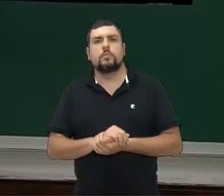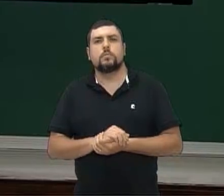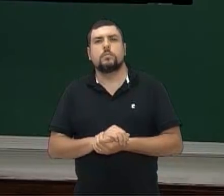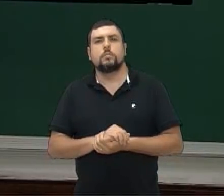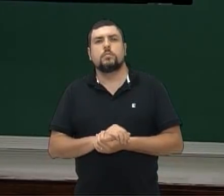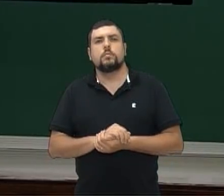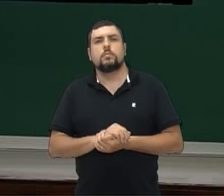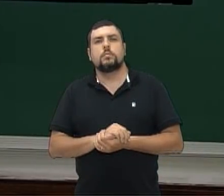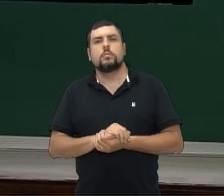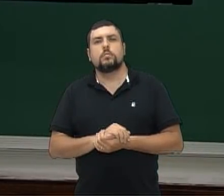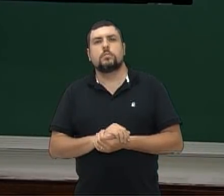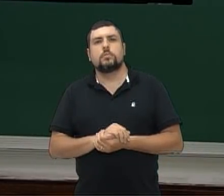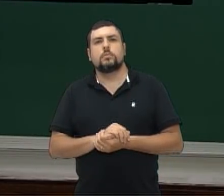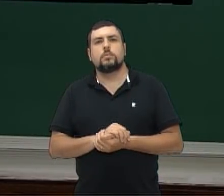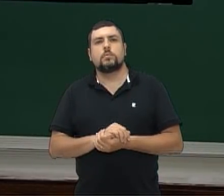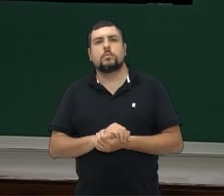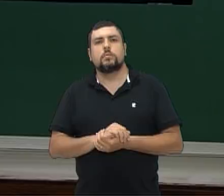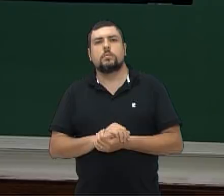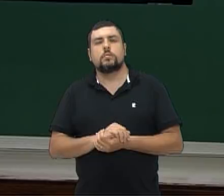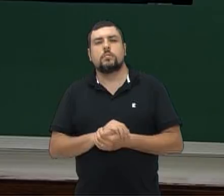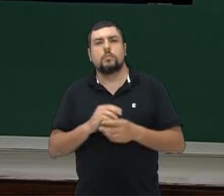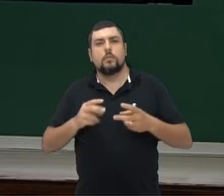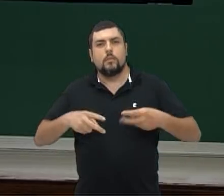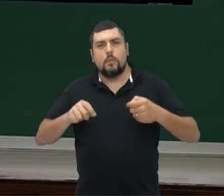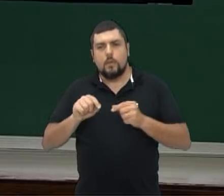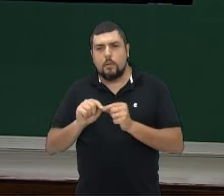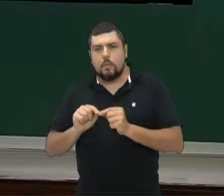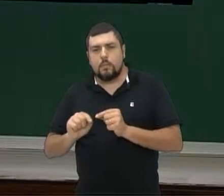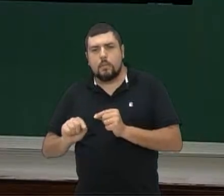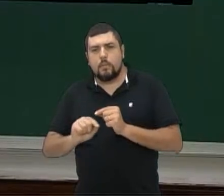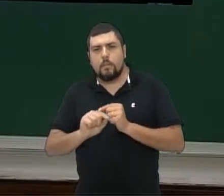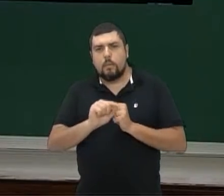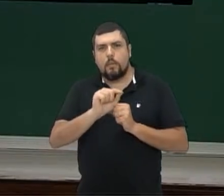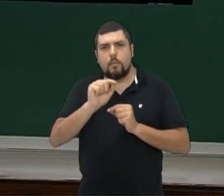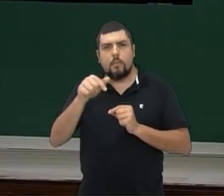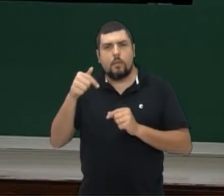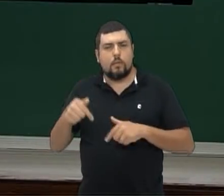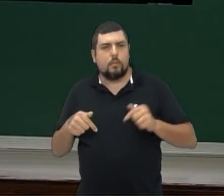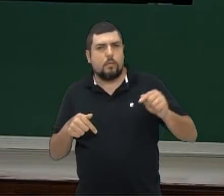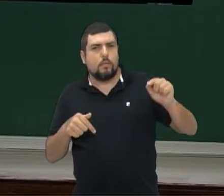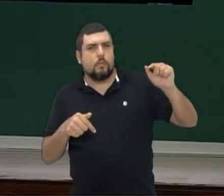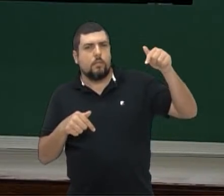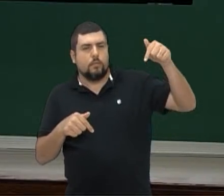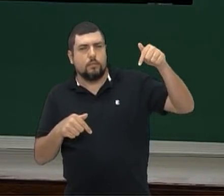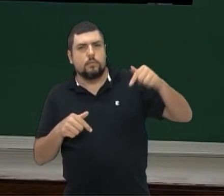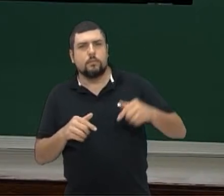3, 4, 5, 6, 7. Ela mantém a mesma proporção.